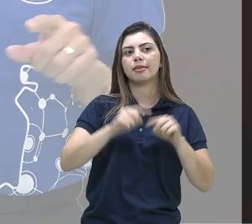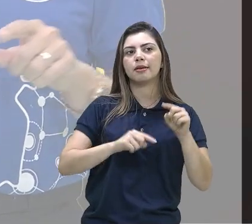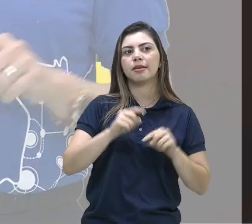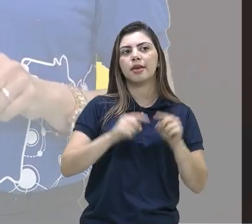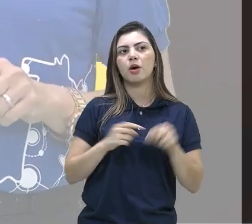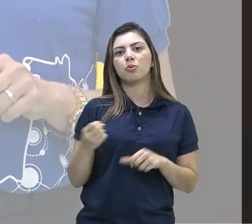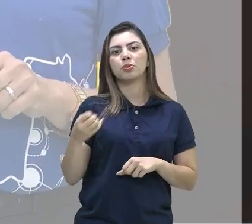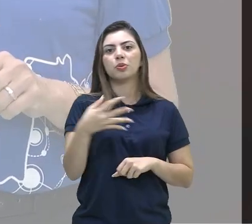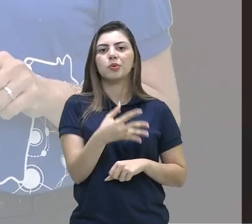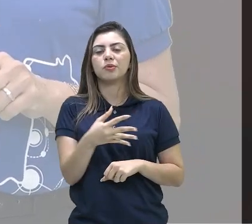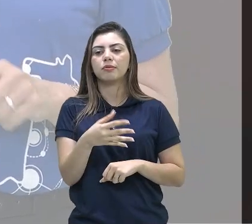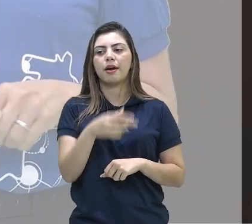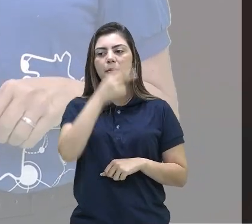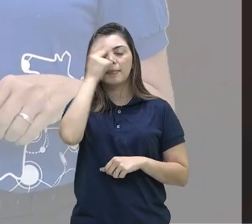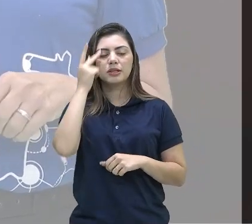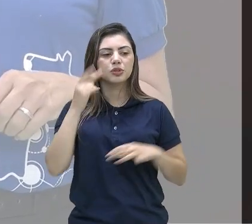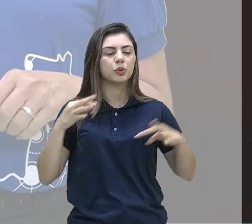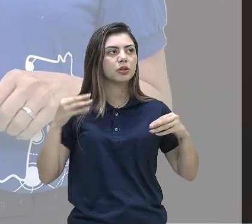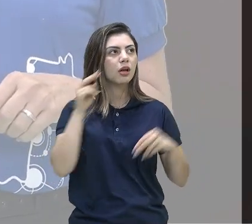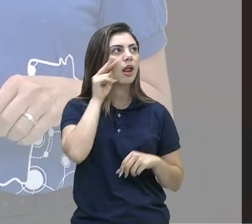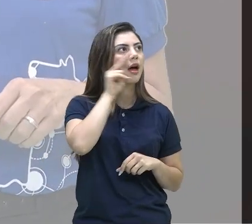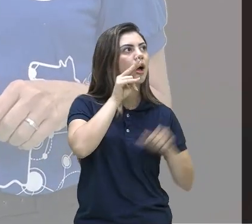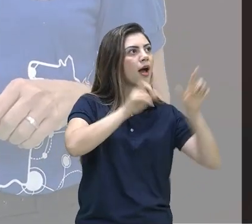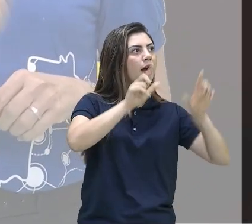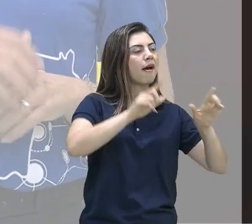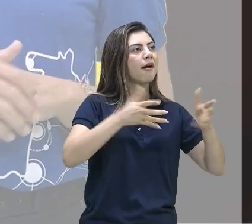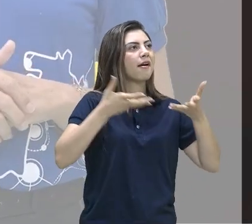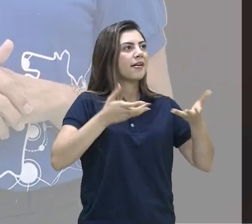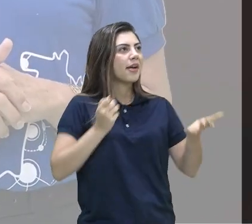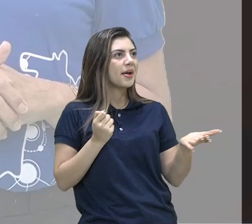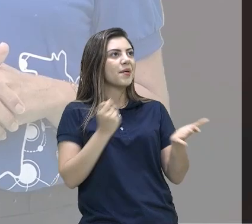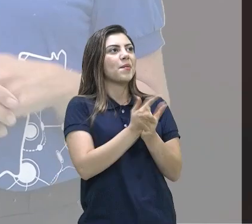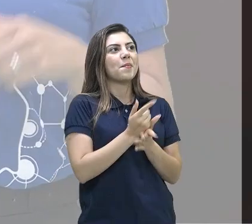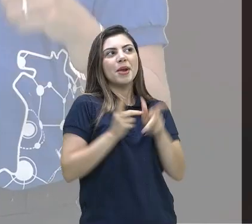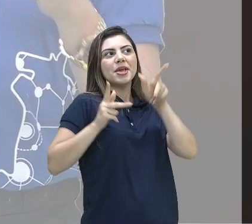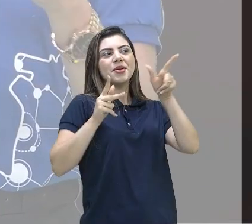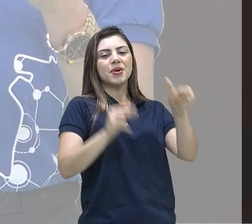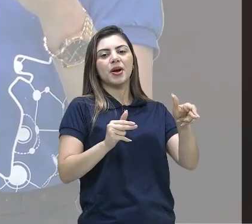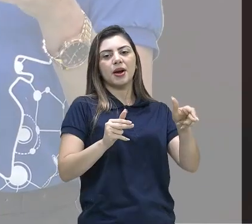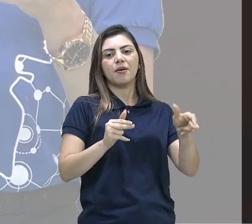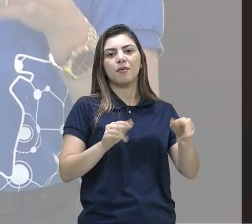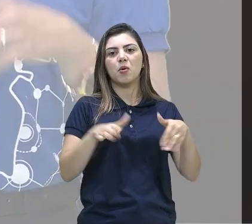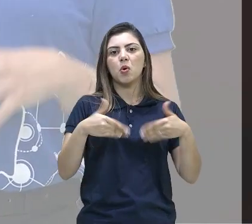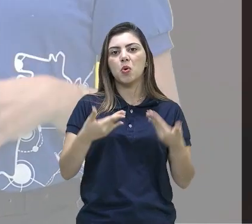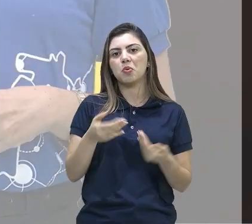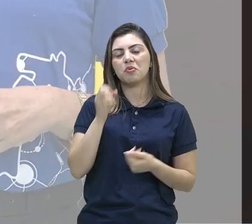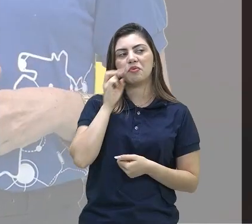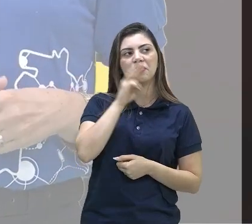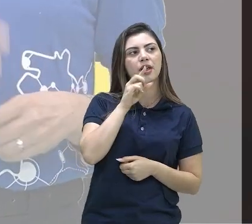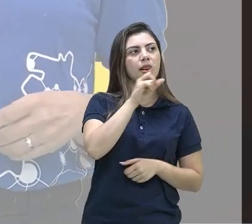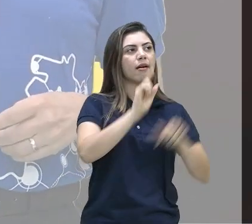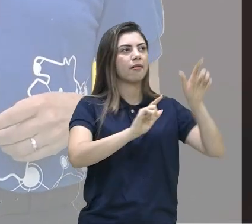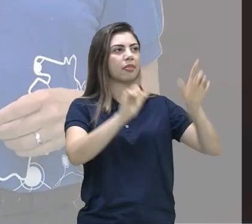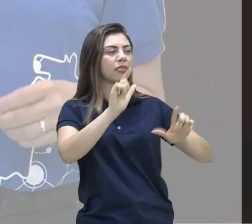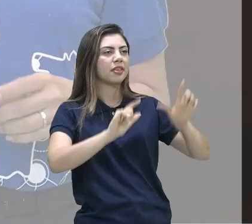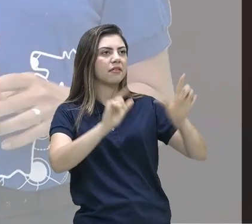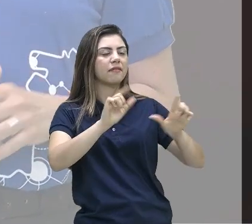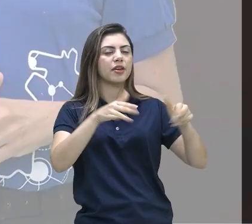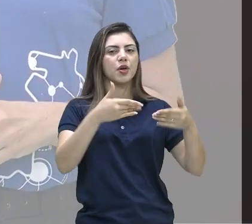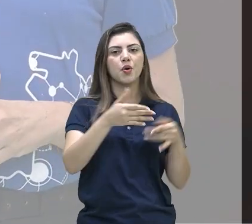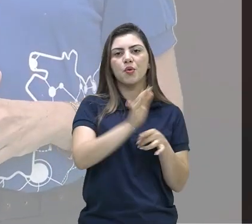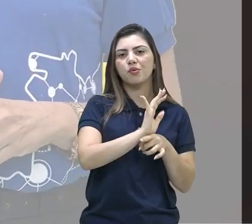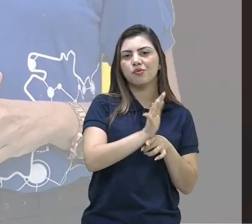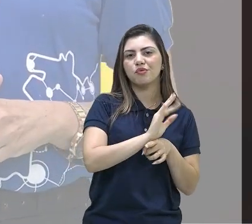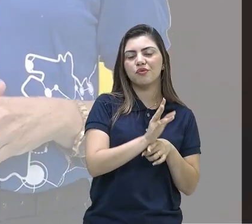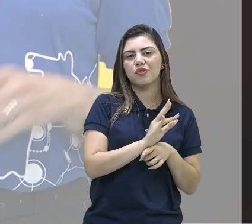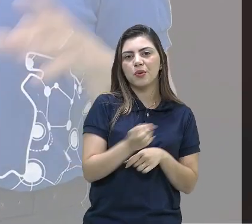quer usar aquele produto, todo mundo quer assistir a um programa de TV, a um filme que vai